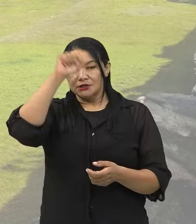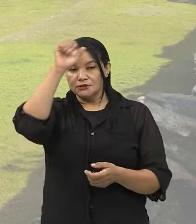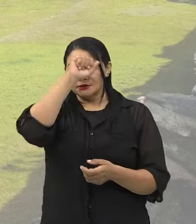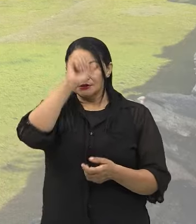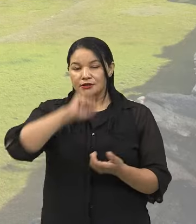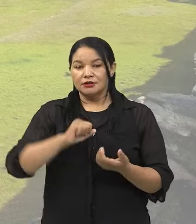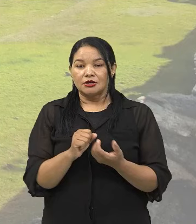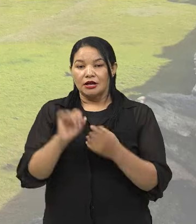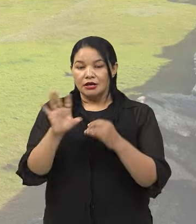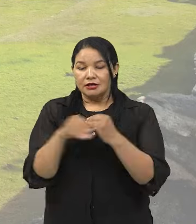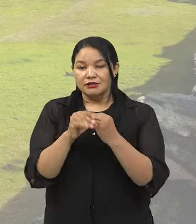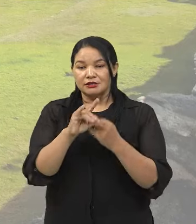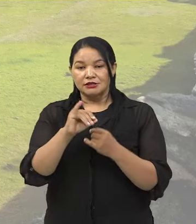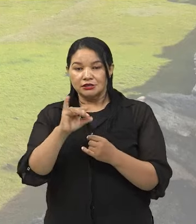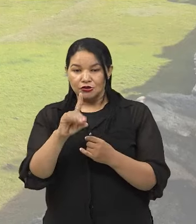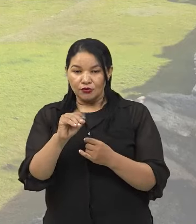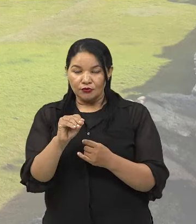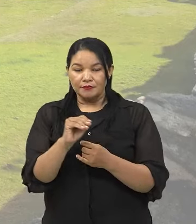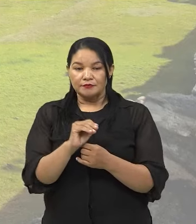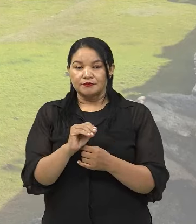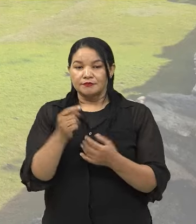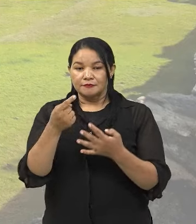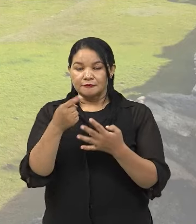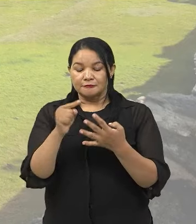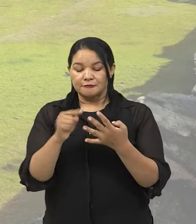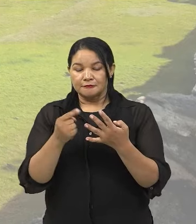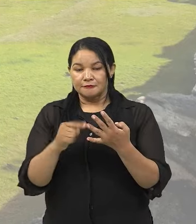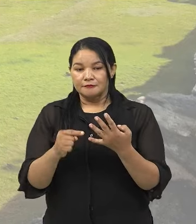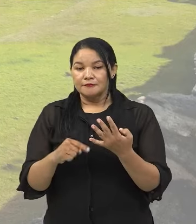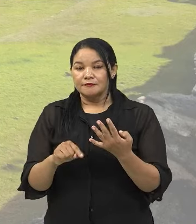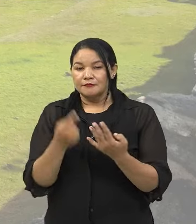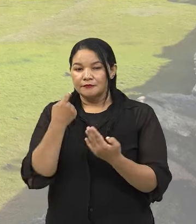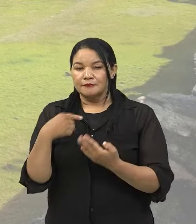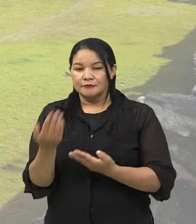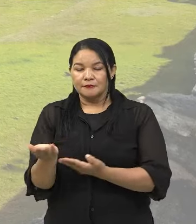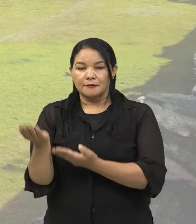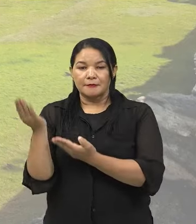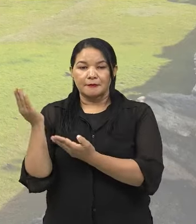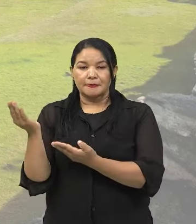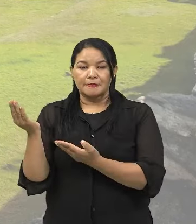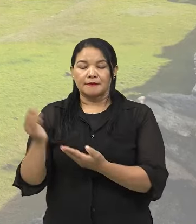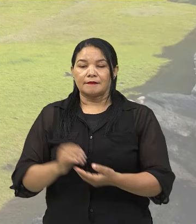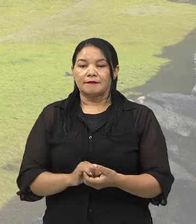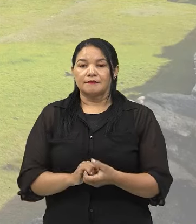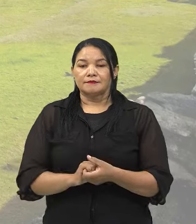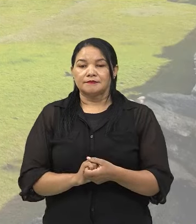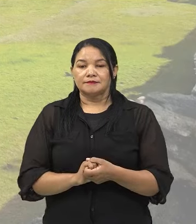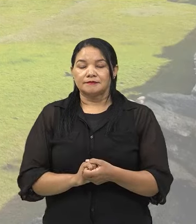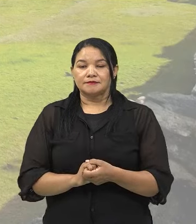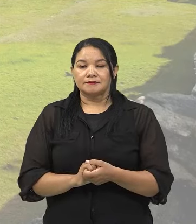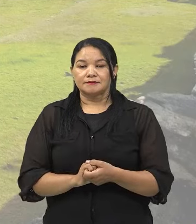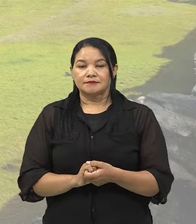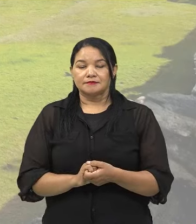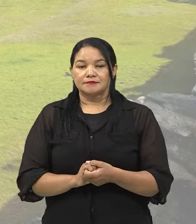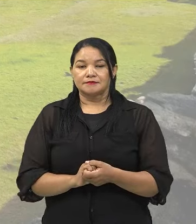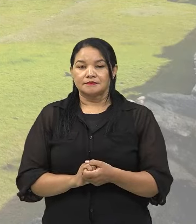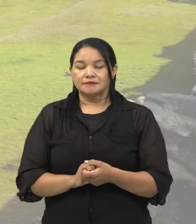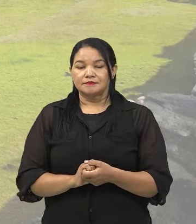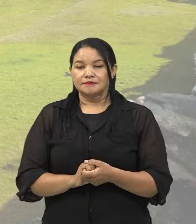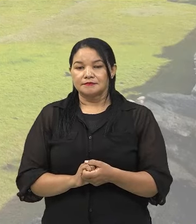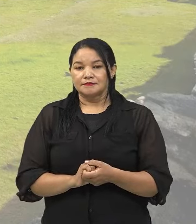aprendido. Comer, comido. Nascer, nascido. Aprender,